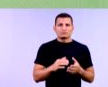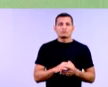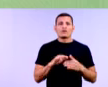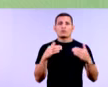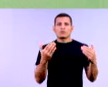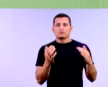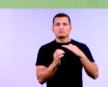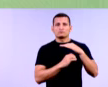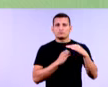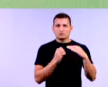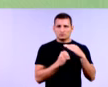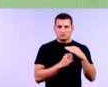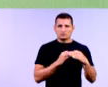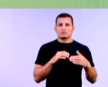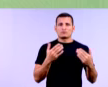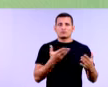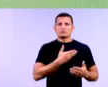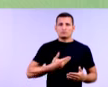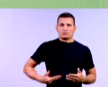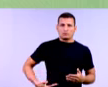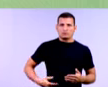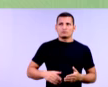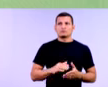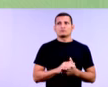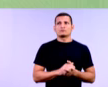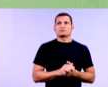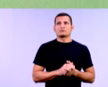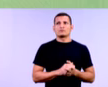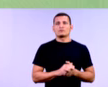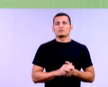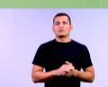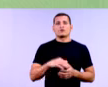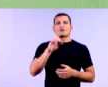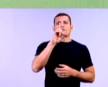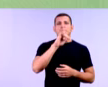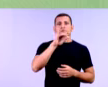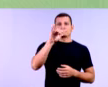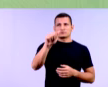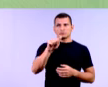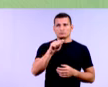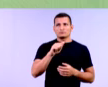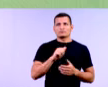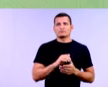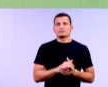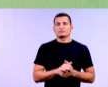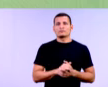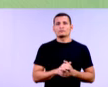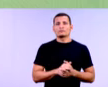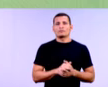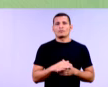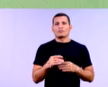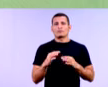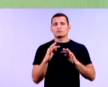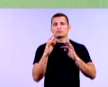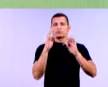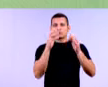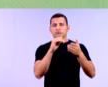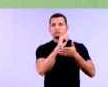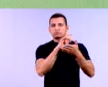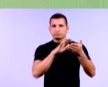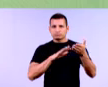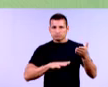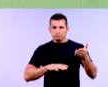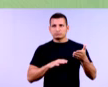ofício. A sigla de quem está enviando, a data. Isso e também todas aquelas outras características, né?